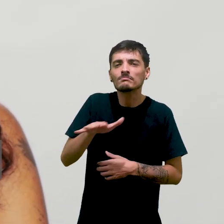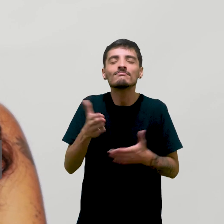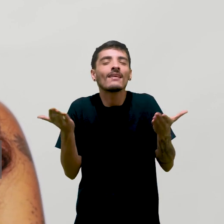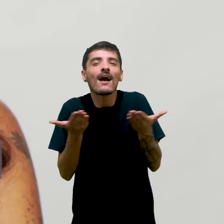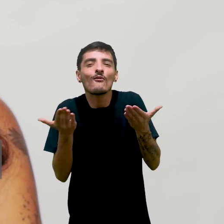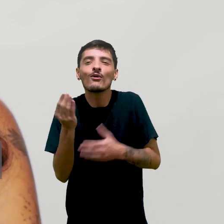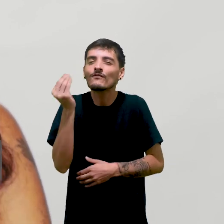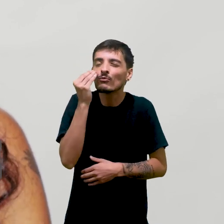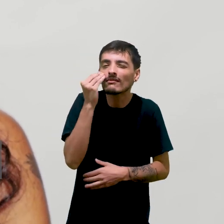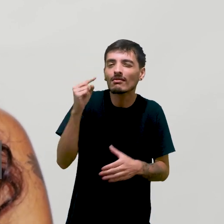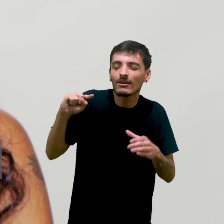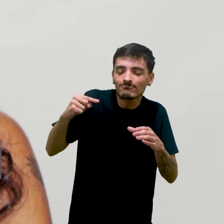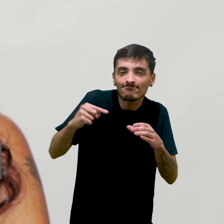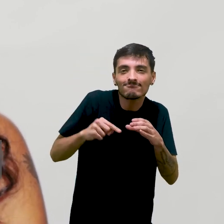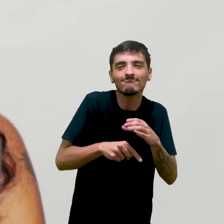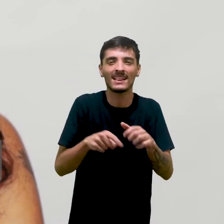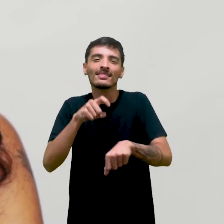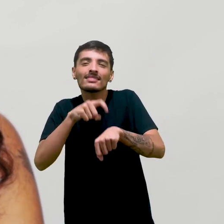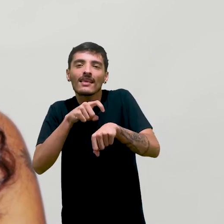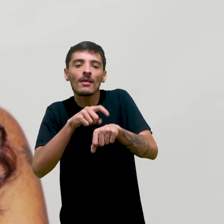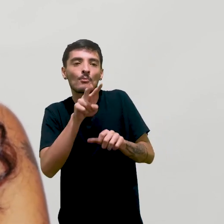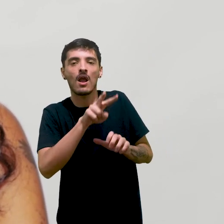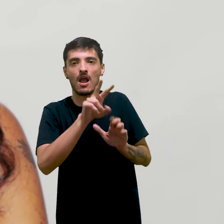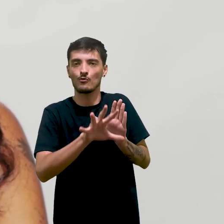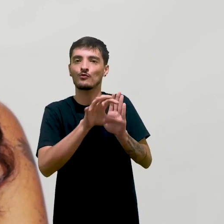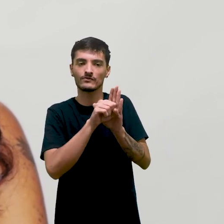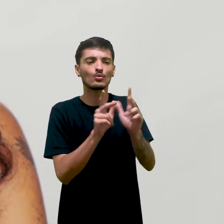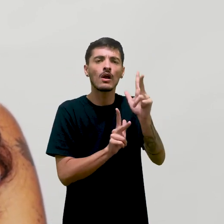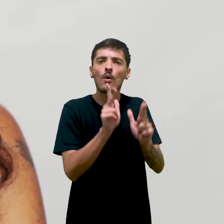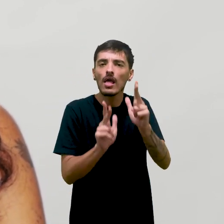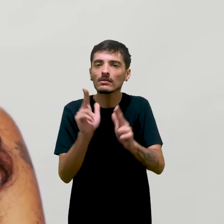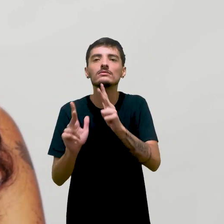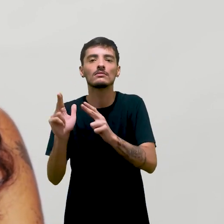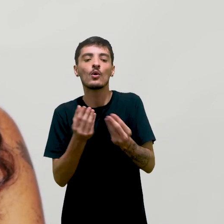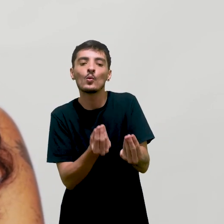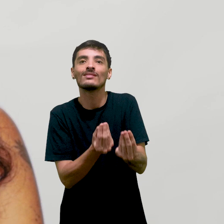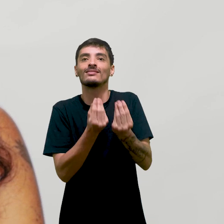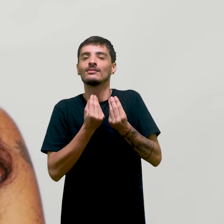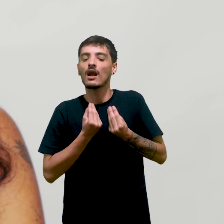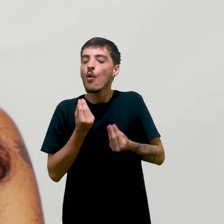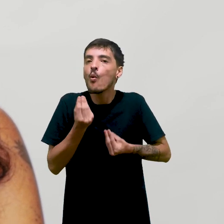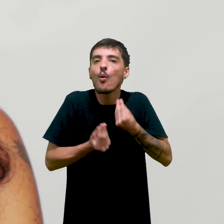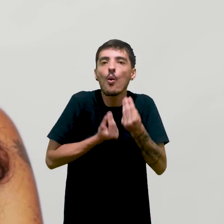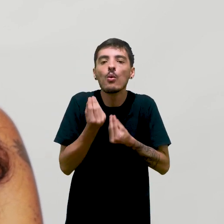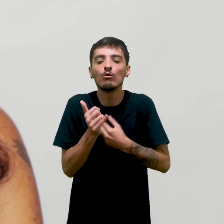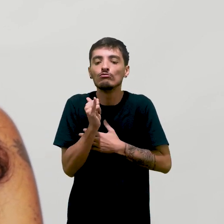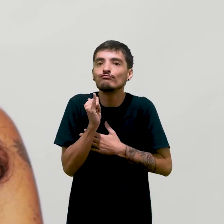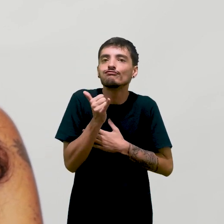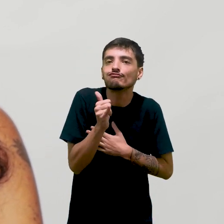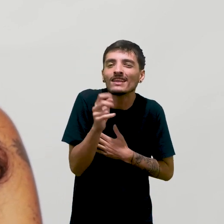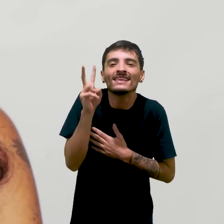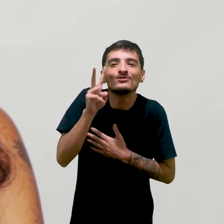nos debruçarmos um pouco sobre o tempo no audiovisual? O processo da edição é o que nos permite contar a nossa história dentro do